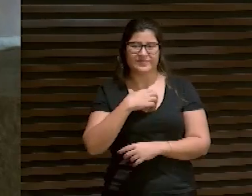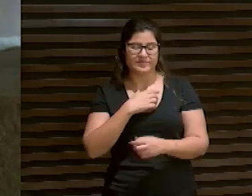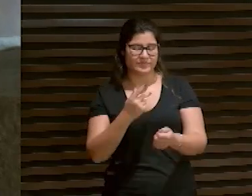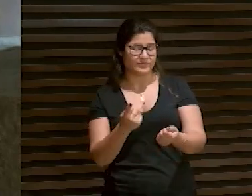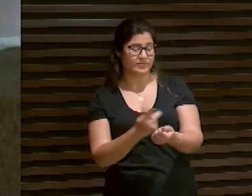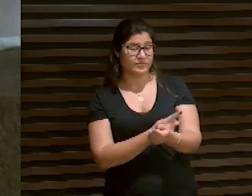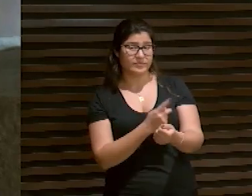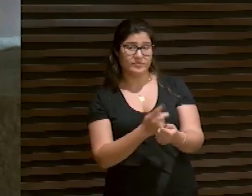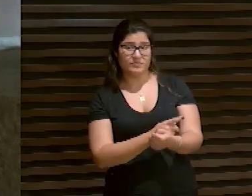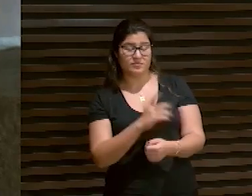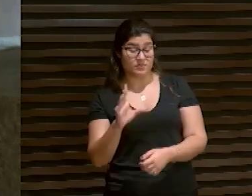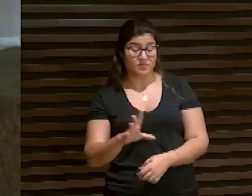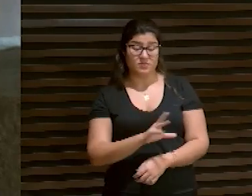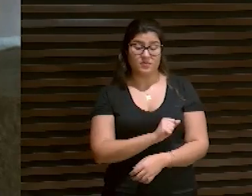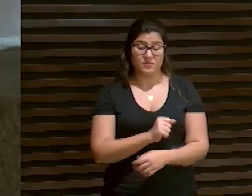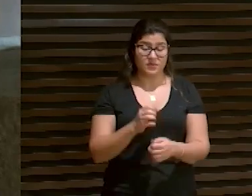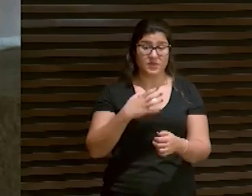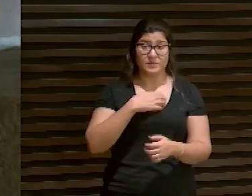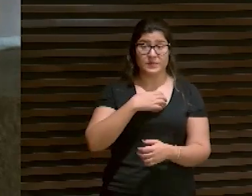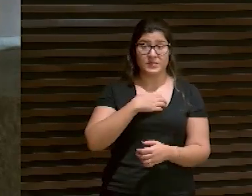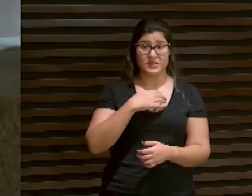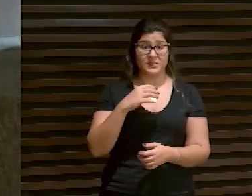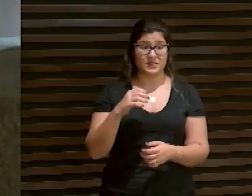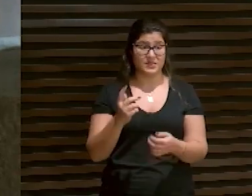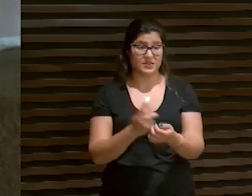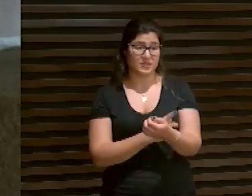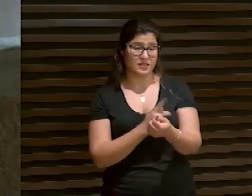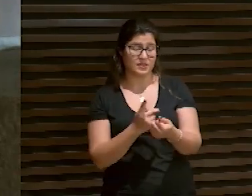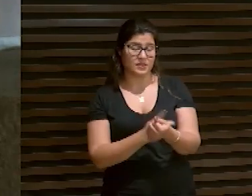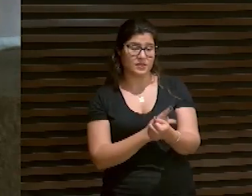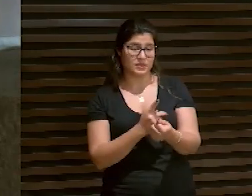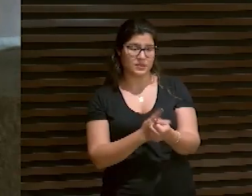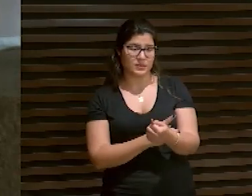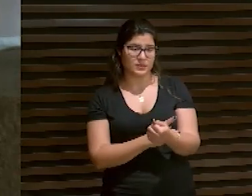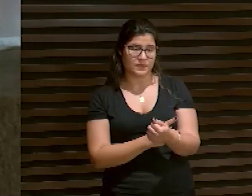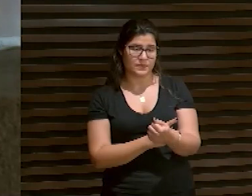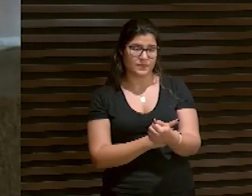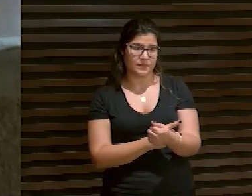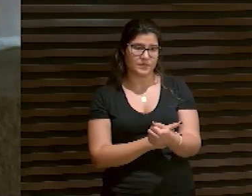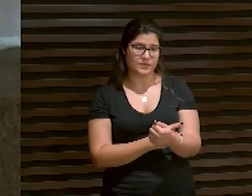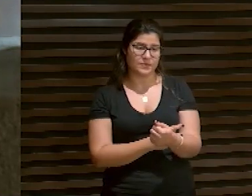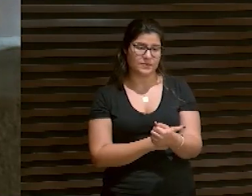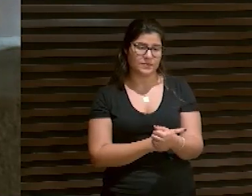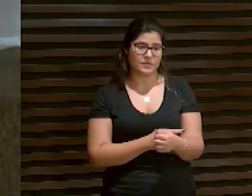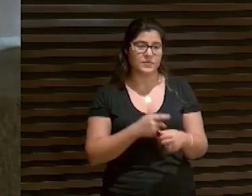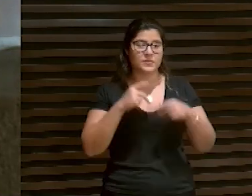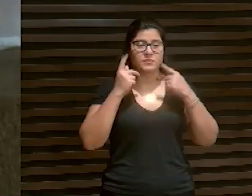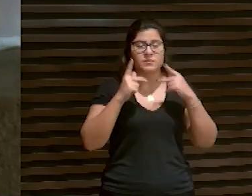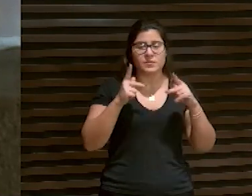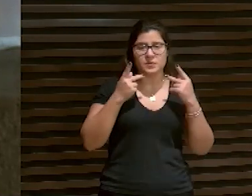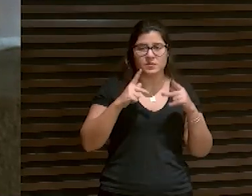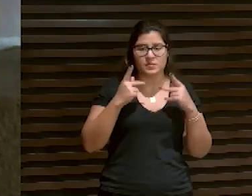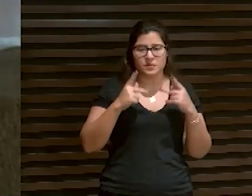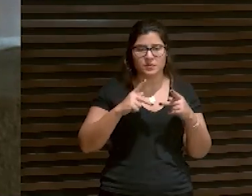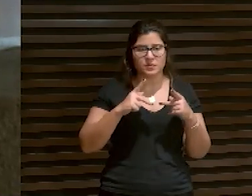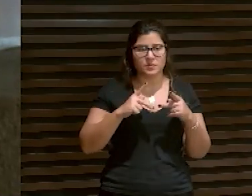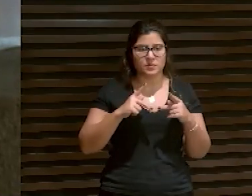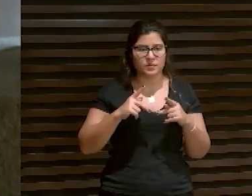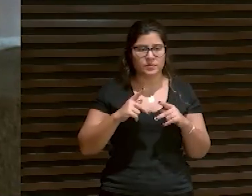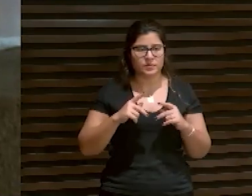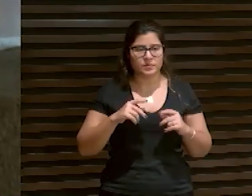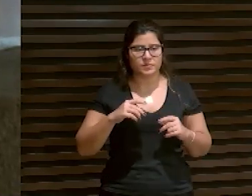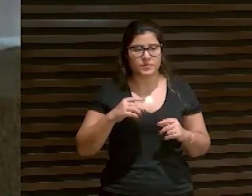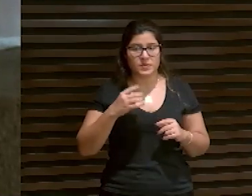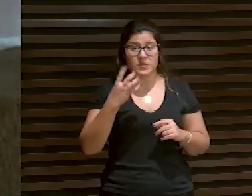ama de forma errada. Por exemplo, quando vemos no capítulo 3, ele pregou e falou que em 40 dias